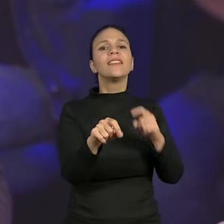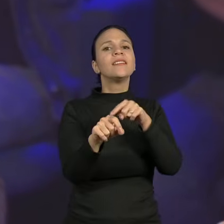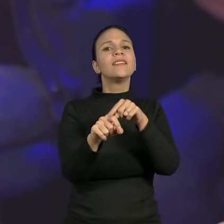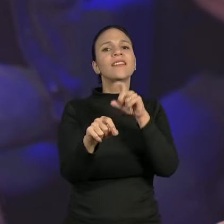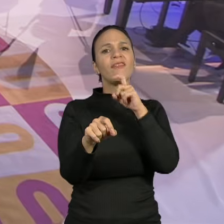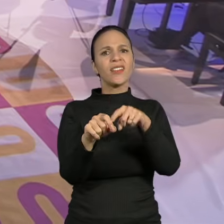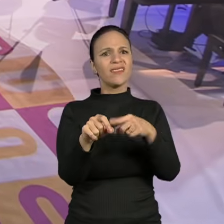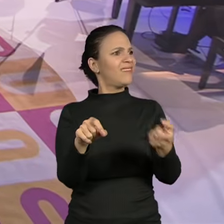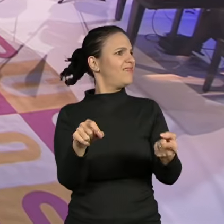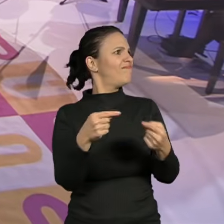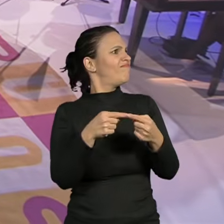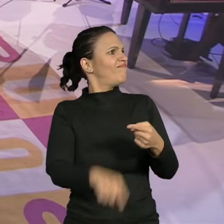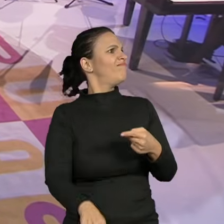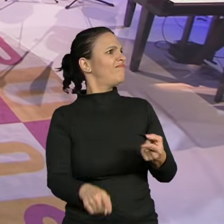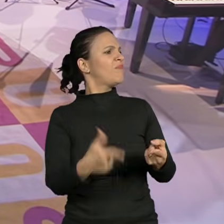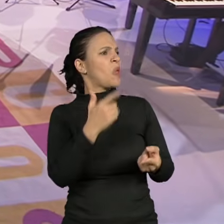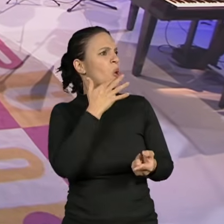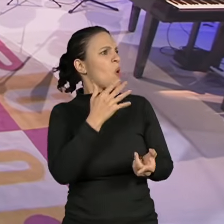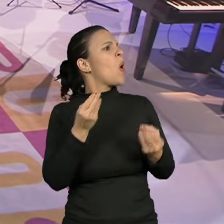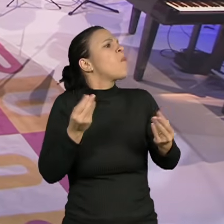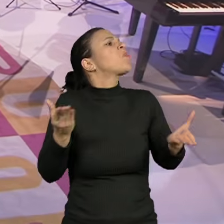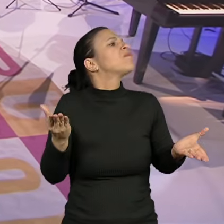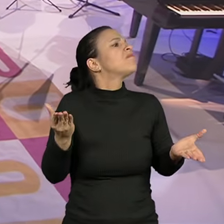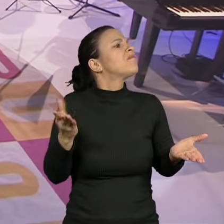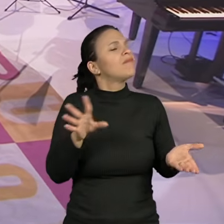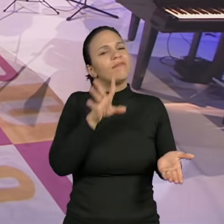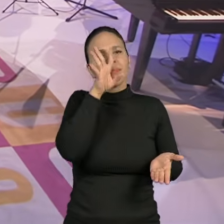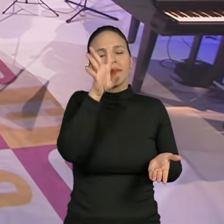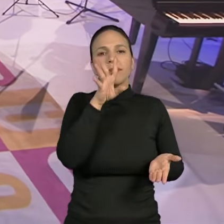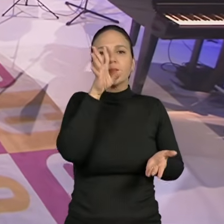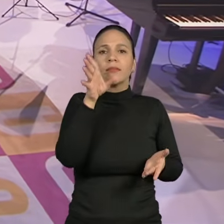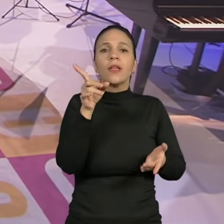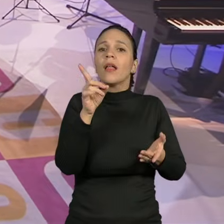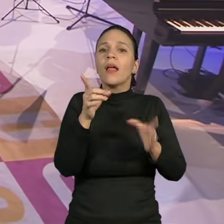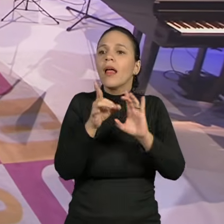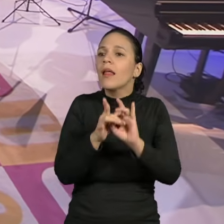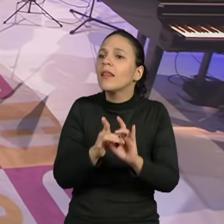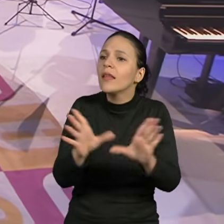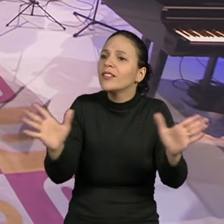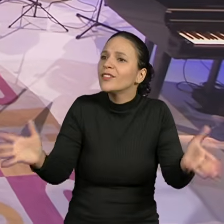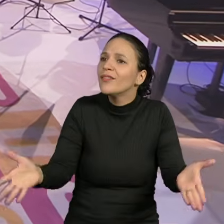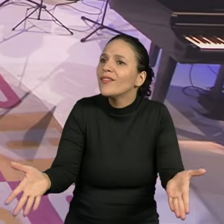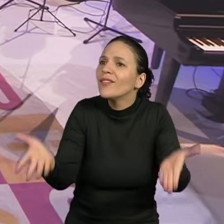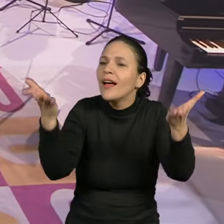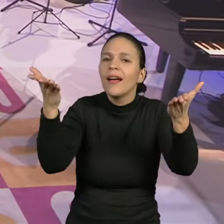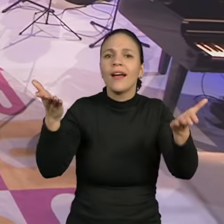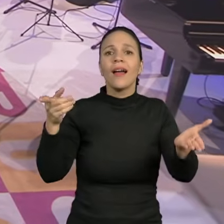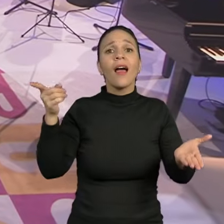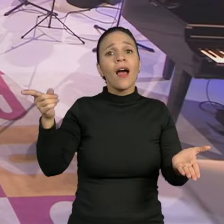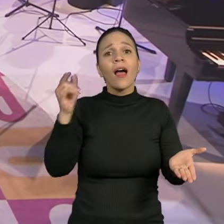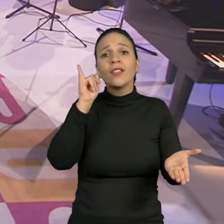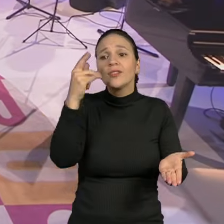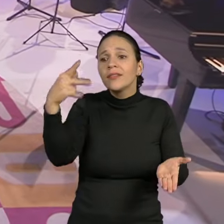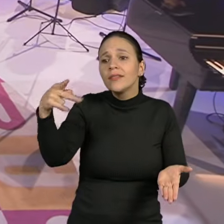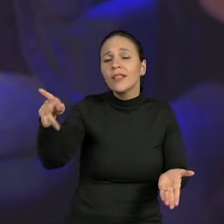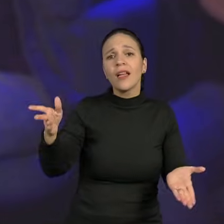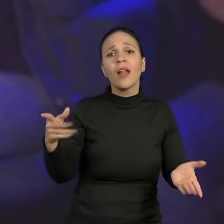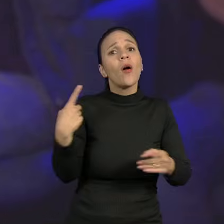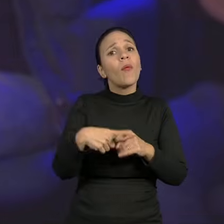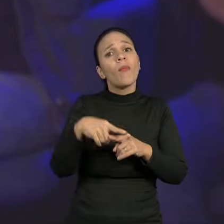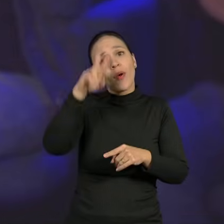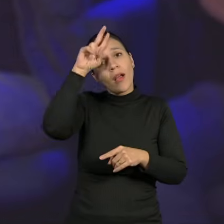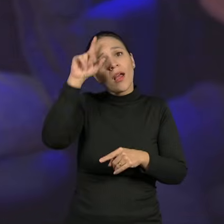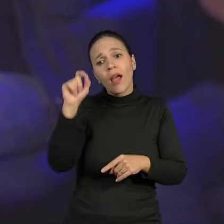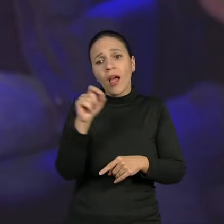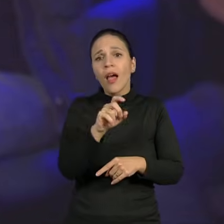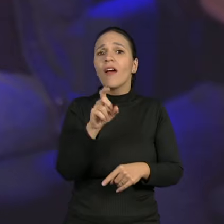vai, mas formiga não tem nem cor, de onde você pegou? E você não consegue autorizar a criança a contar a história, por que a formiga dela tem